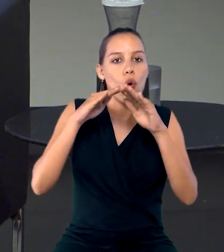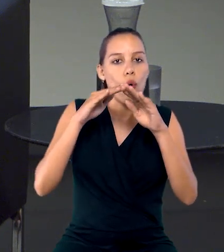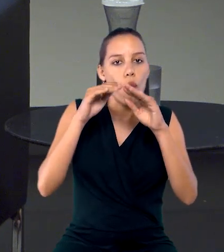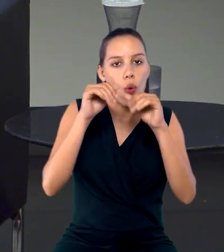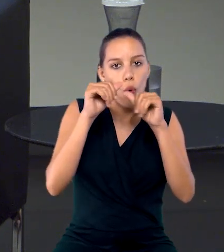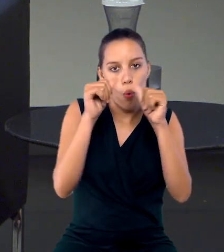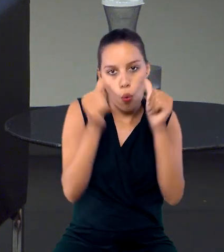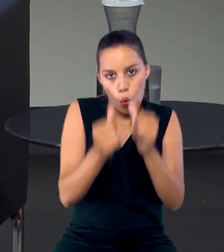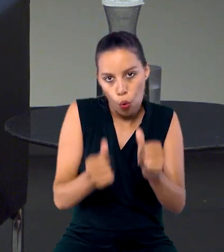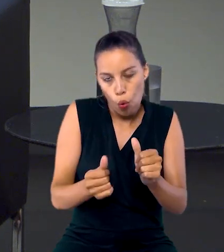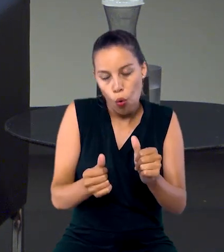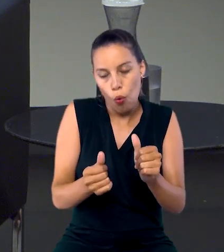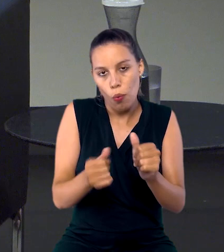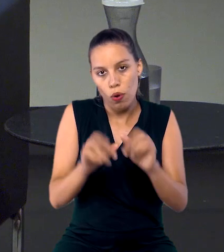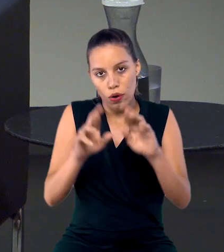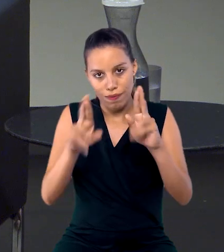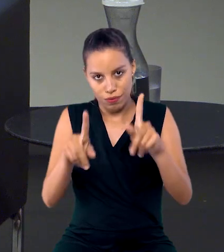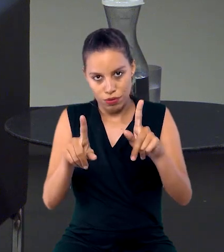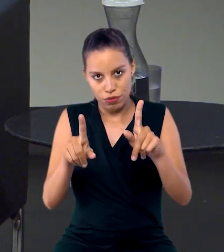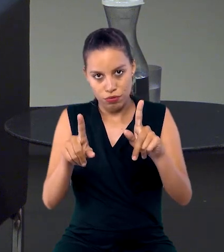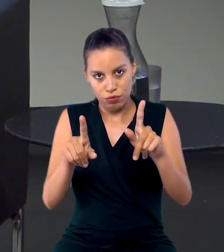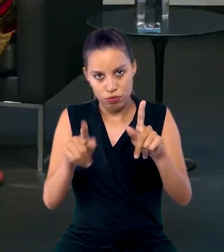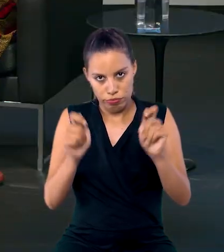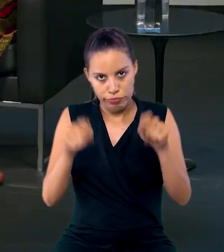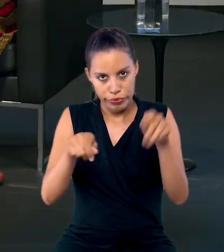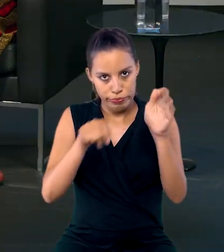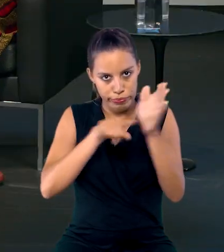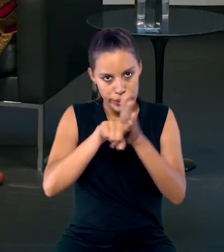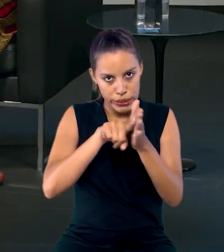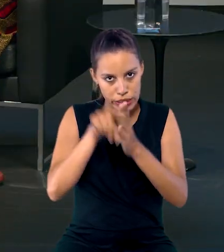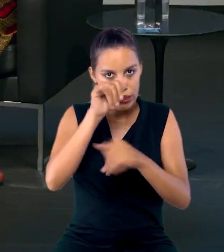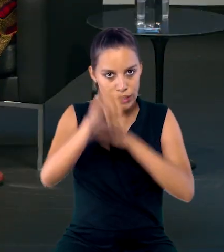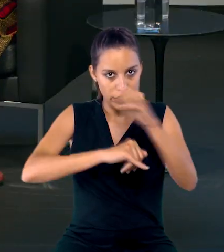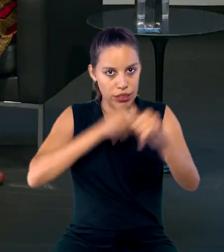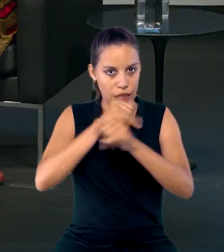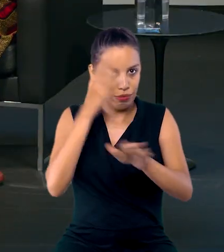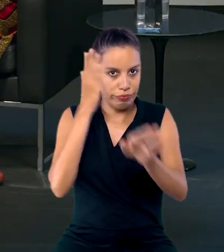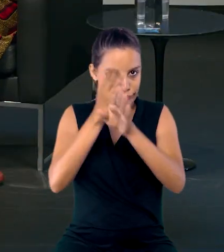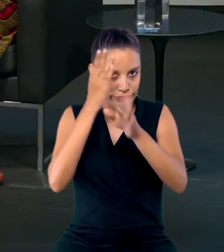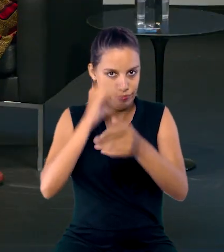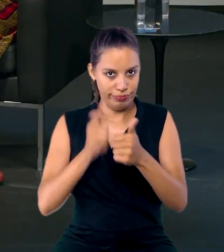Bom, eu posso falar sobre a escuta muito mais, mas...